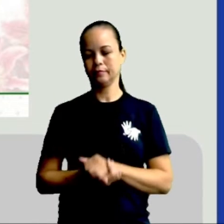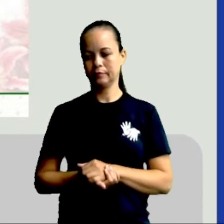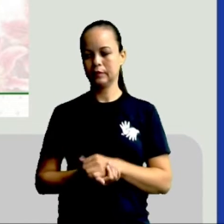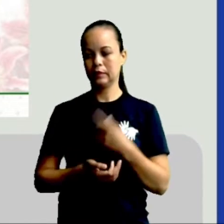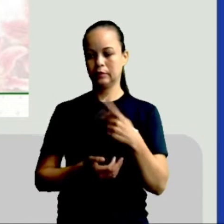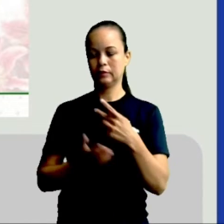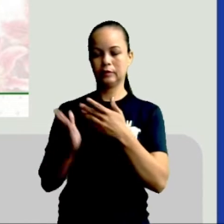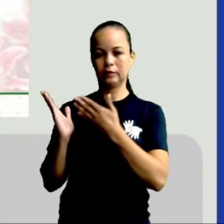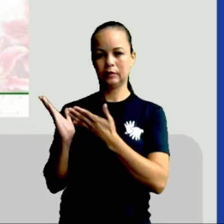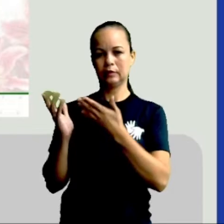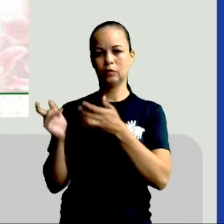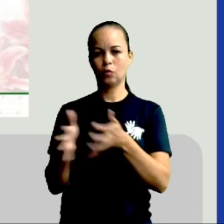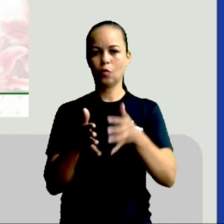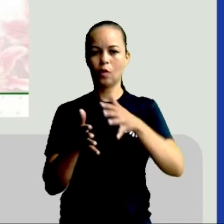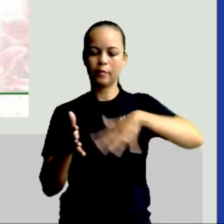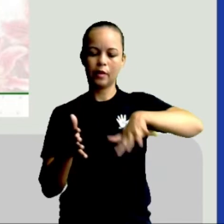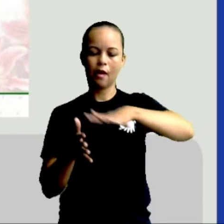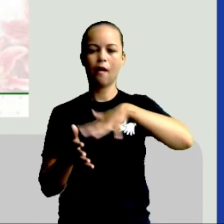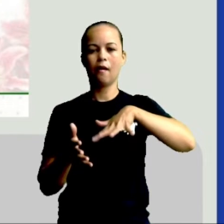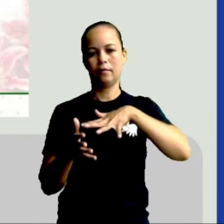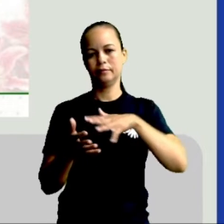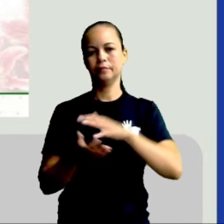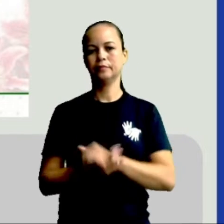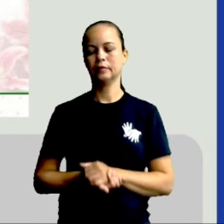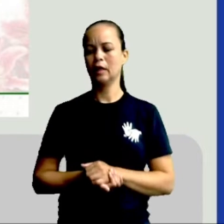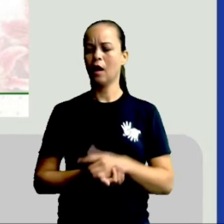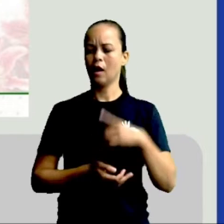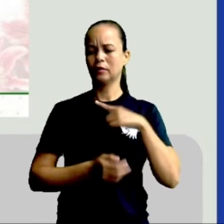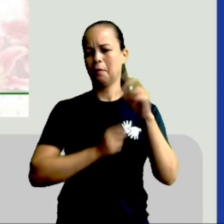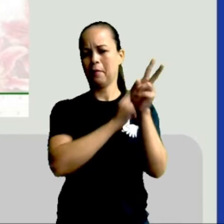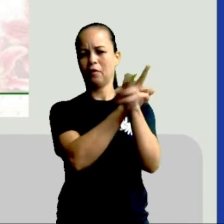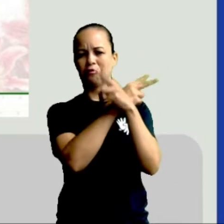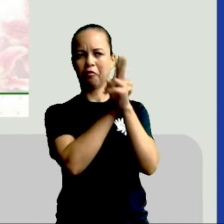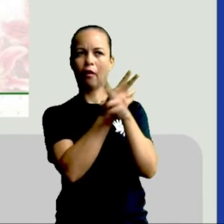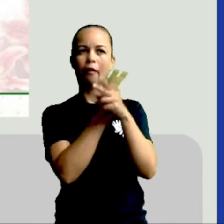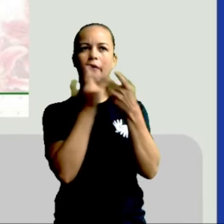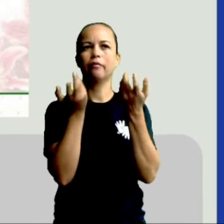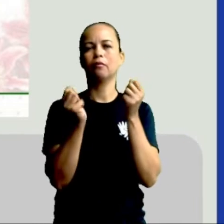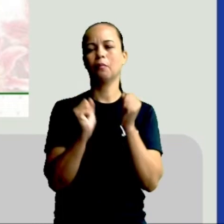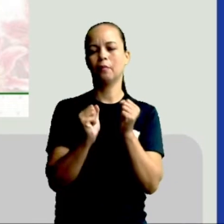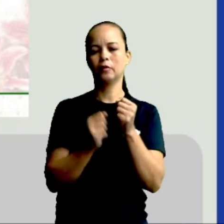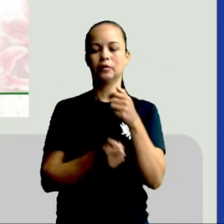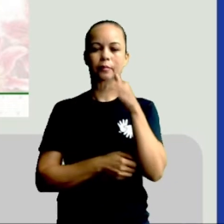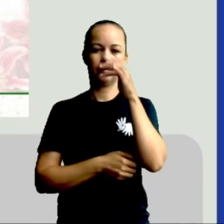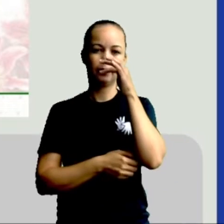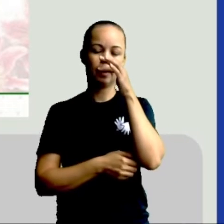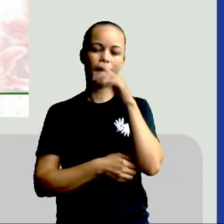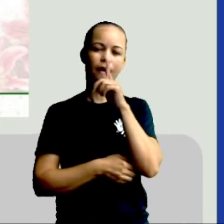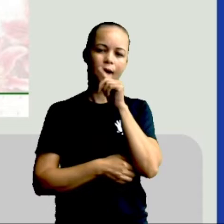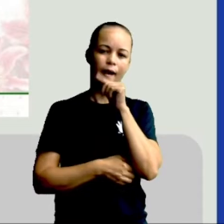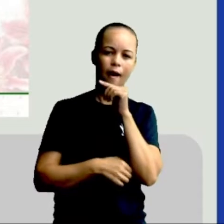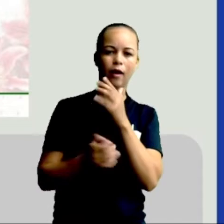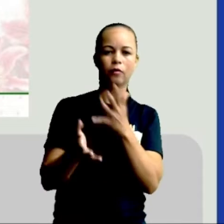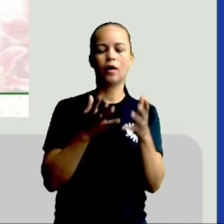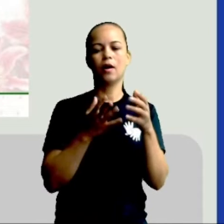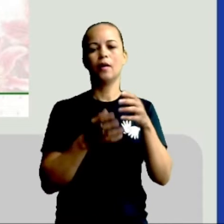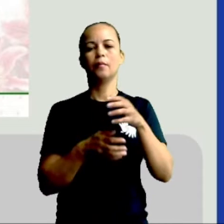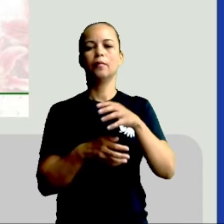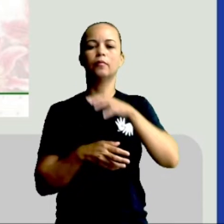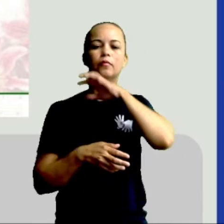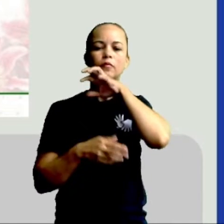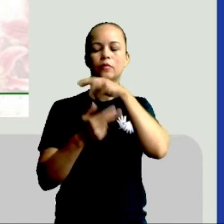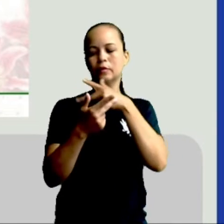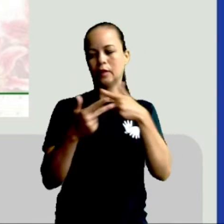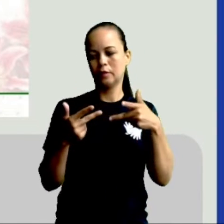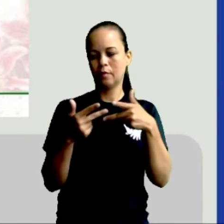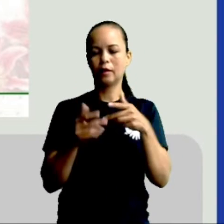dispersão dessas plantas no ambiente terrestre. Aí tem, ó, pelo vento, pela água, por animais. Comestível, a gente não pode deixar